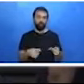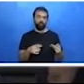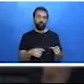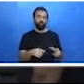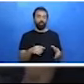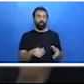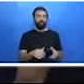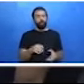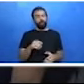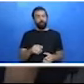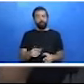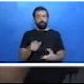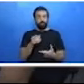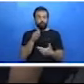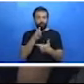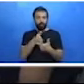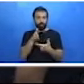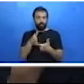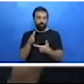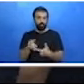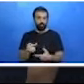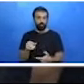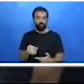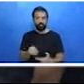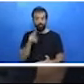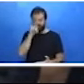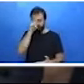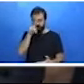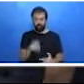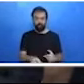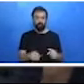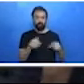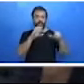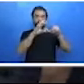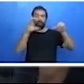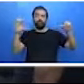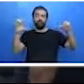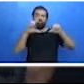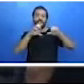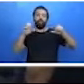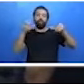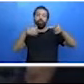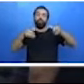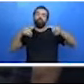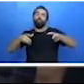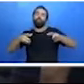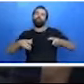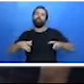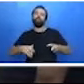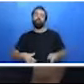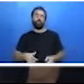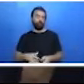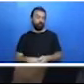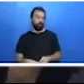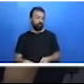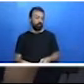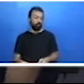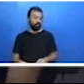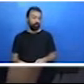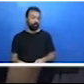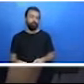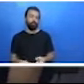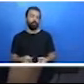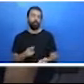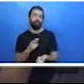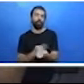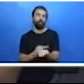verso. Considere também o número de sílabas fortes em cada verso. Agora responda. Como o ritmo